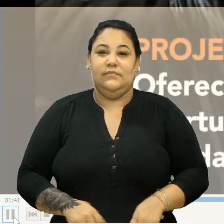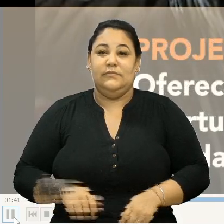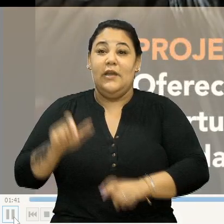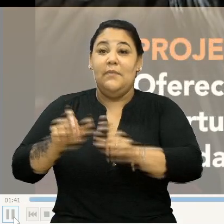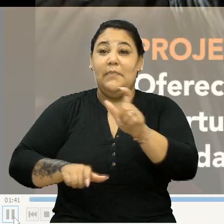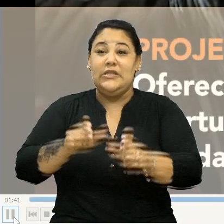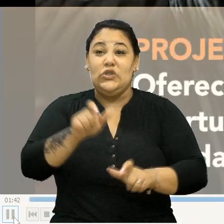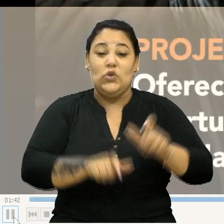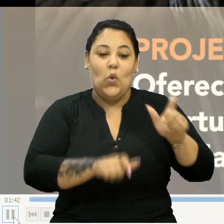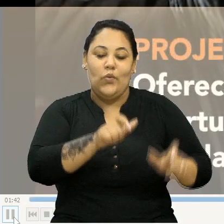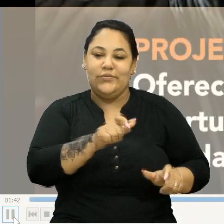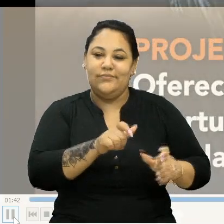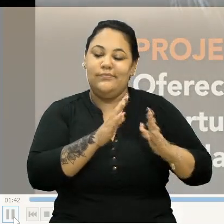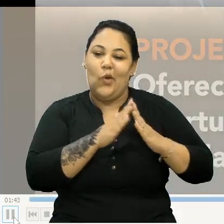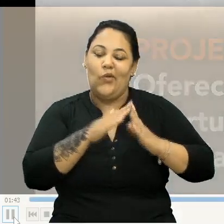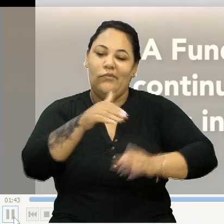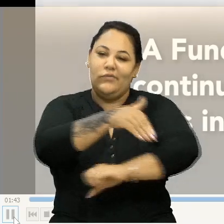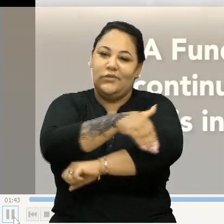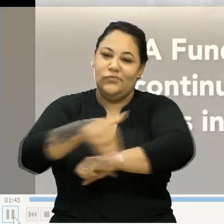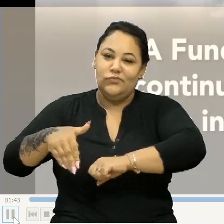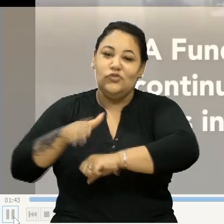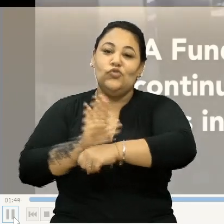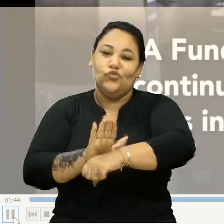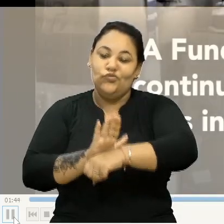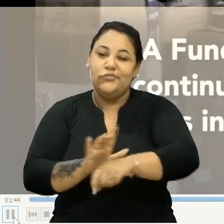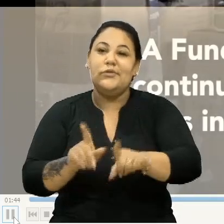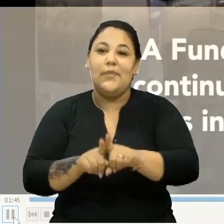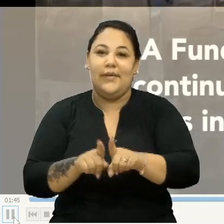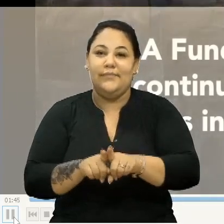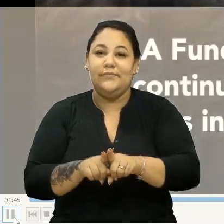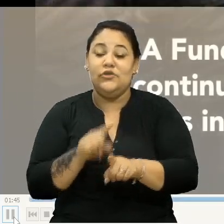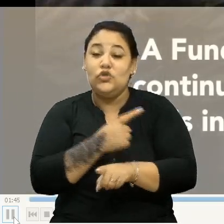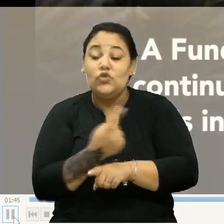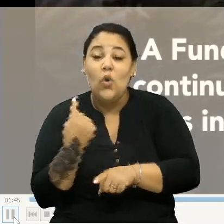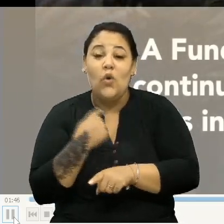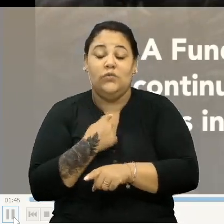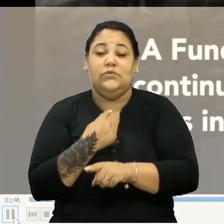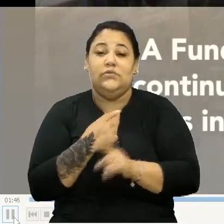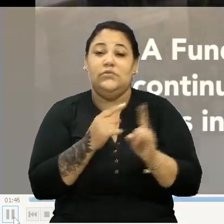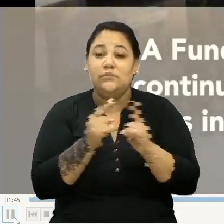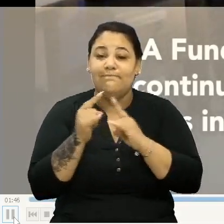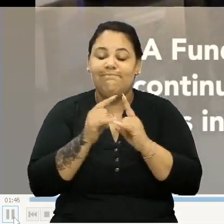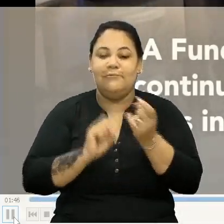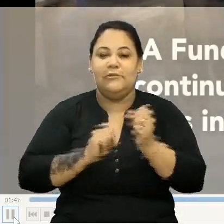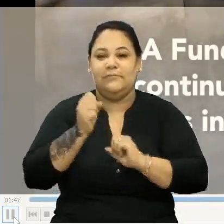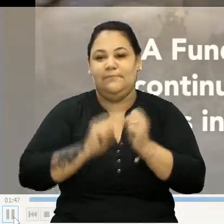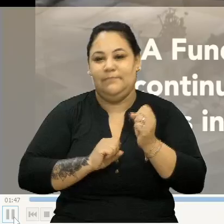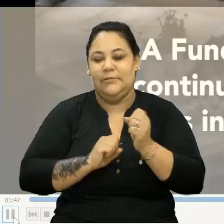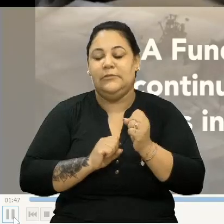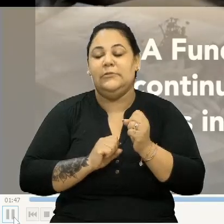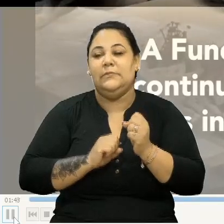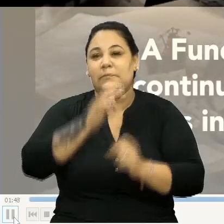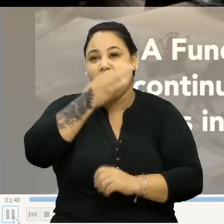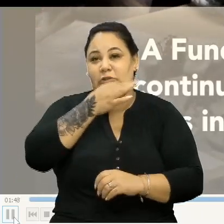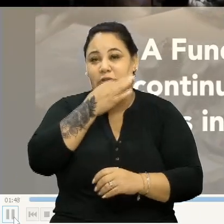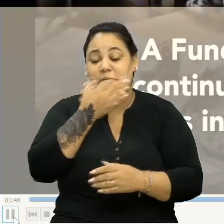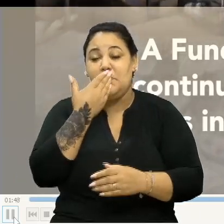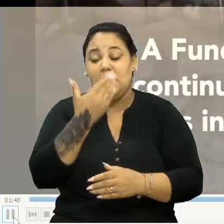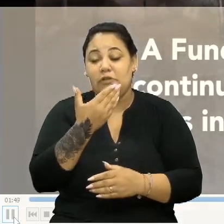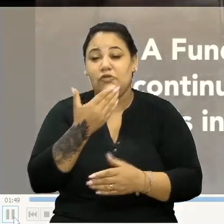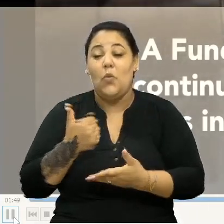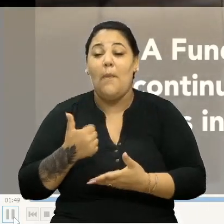pessoas em situação de rua. A Fundação Caxias conta com o apoio de todos para